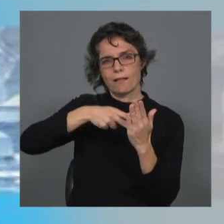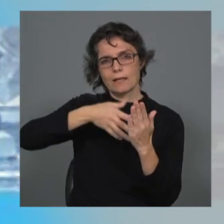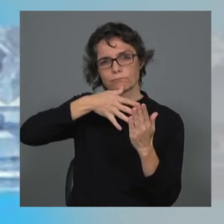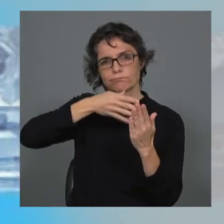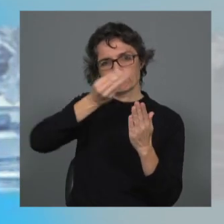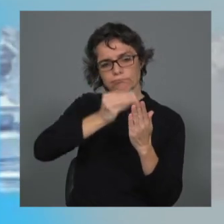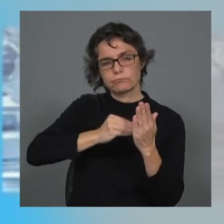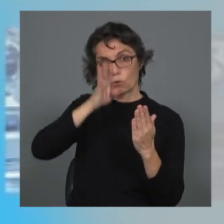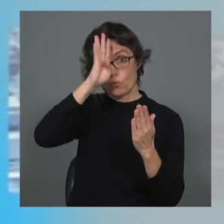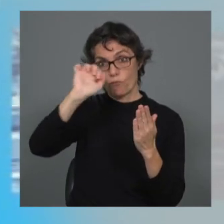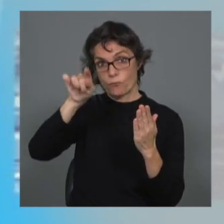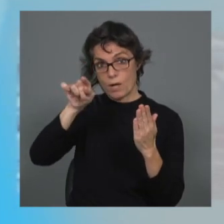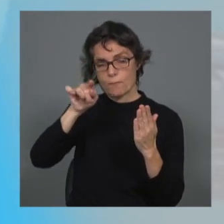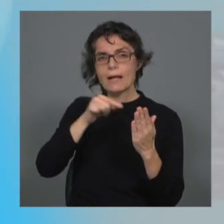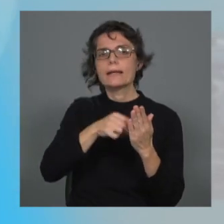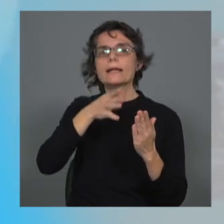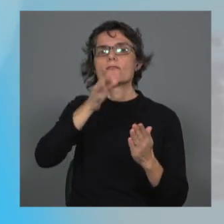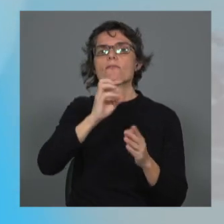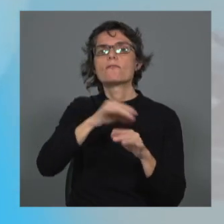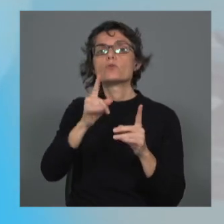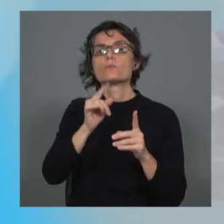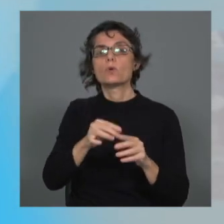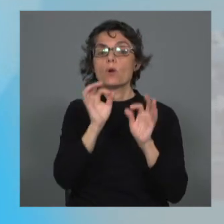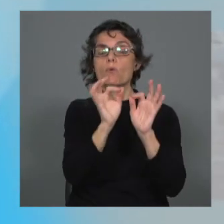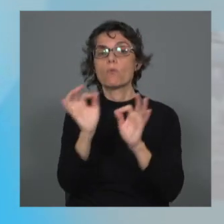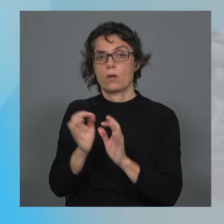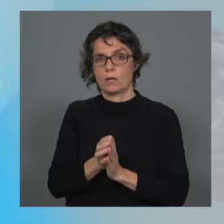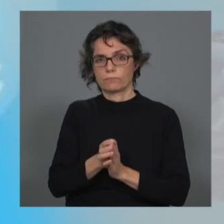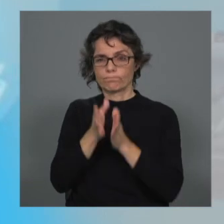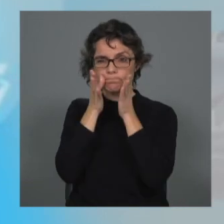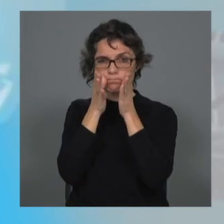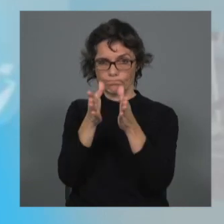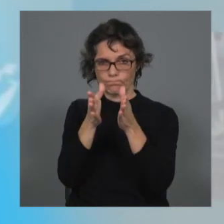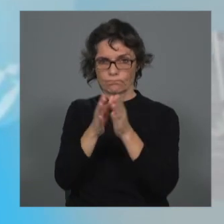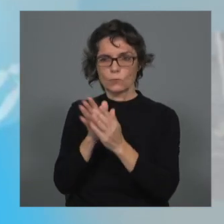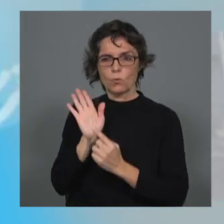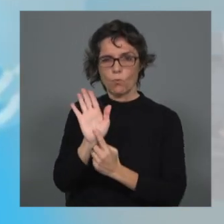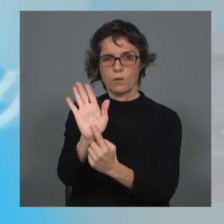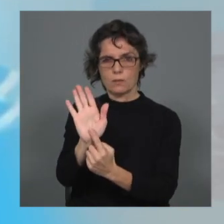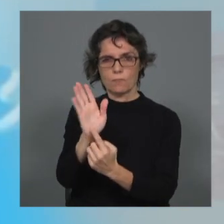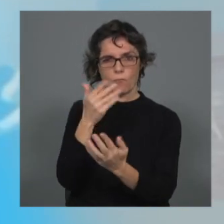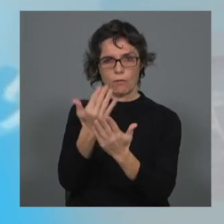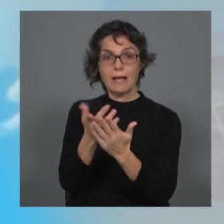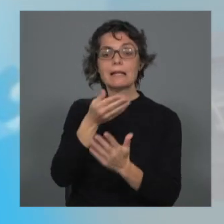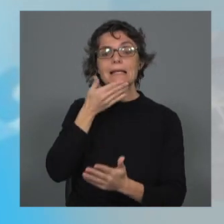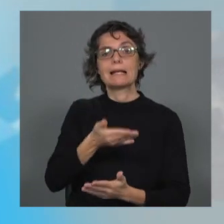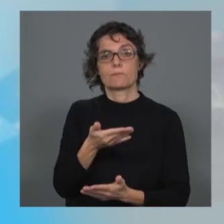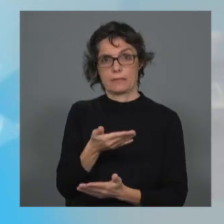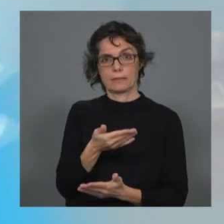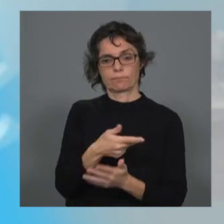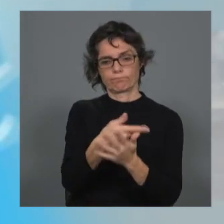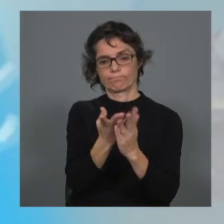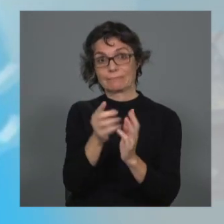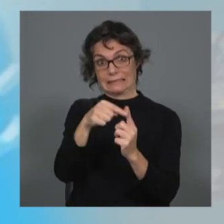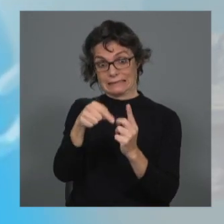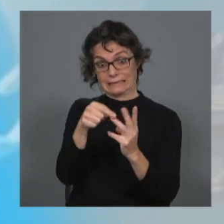a atenção para o cuidado, para a atenção, para o exemplo e para a experiência. Estes aspectos são